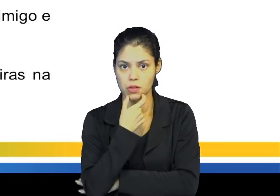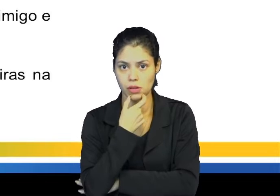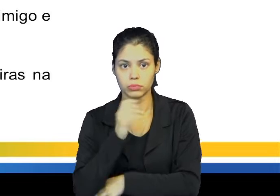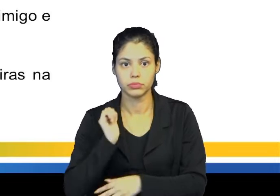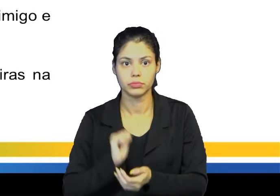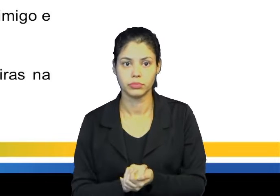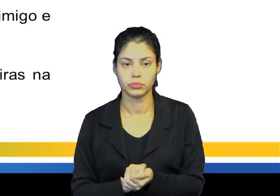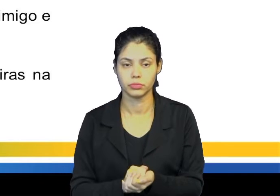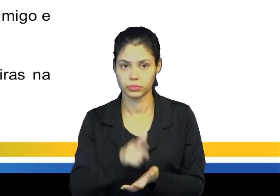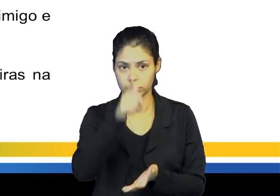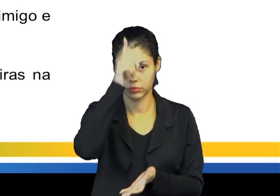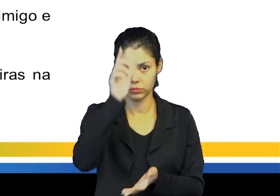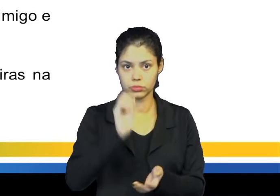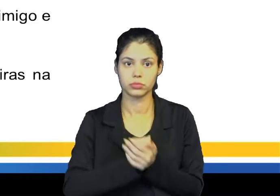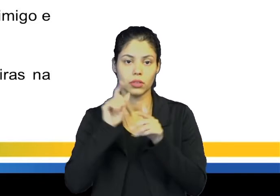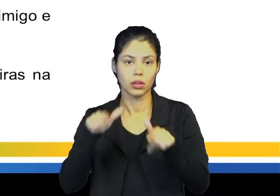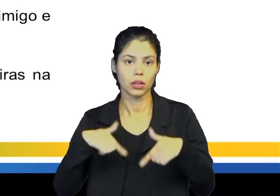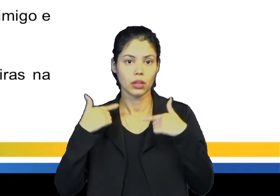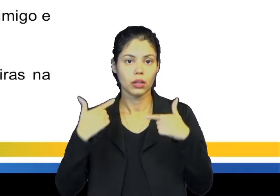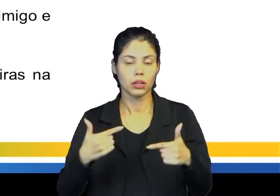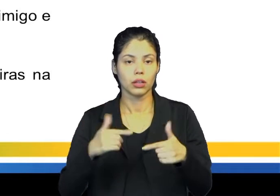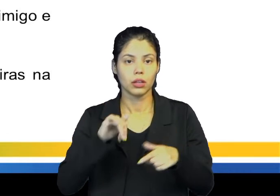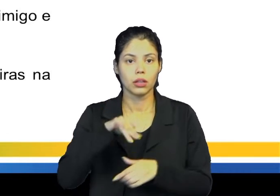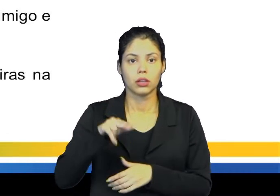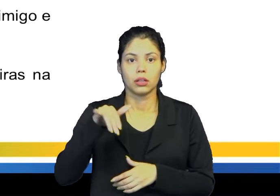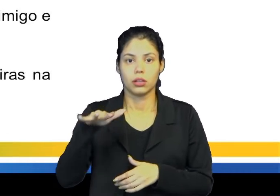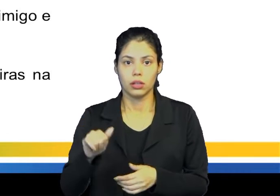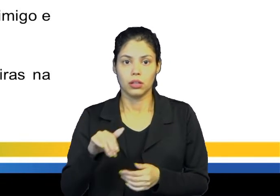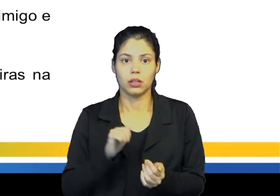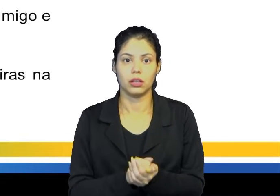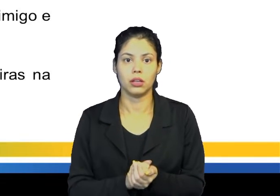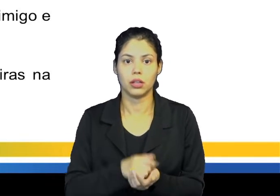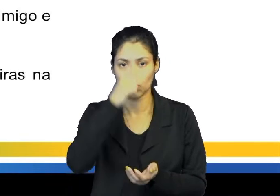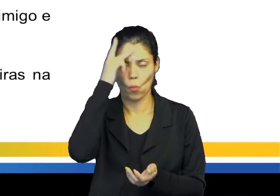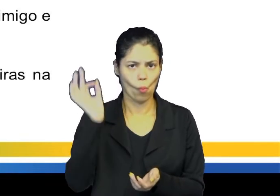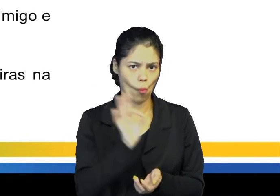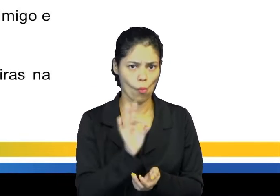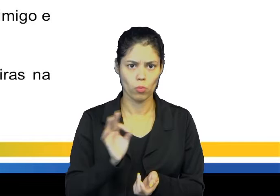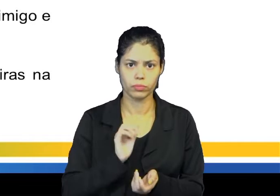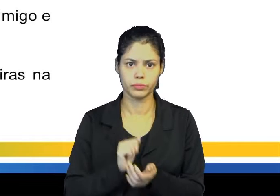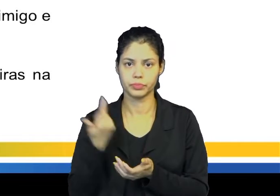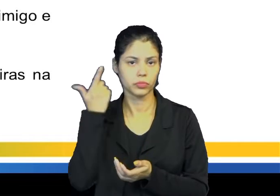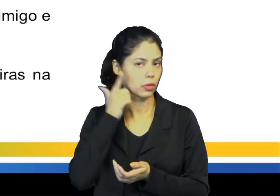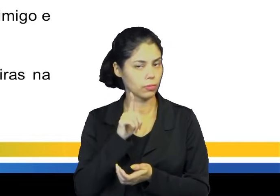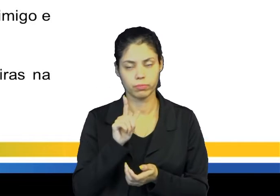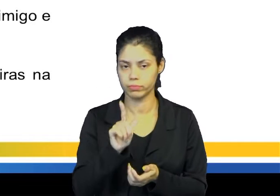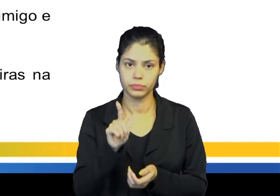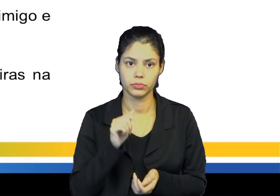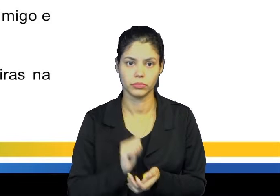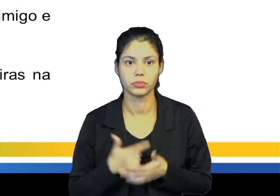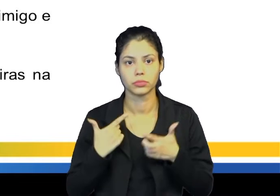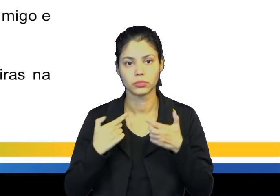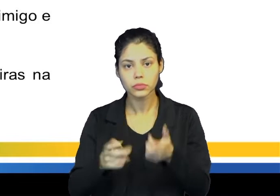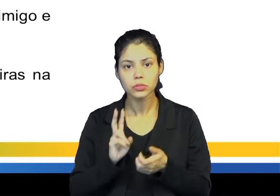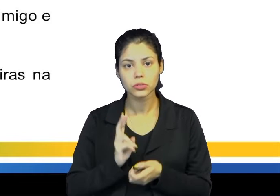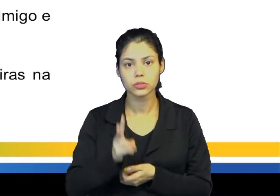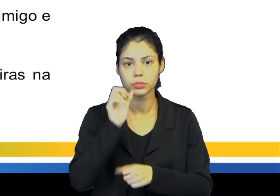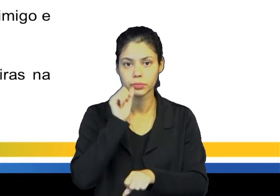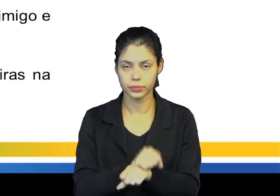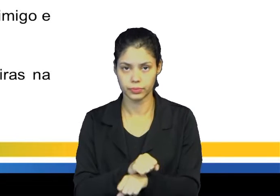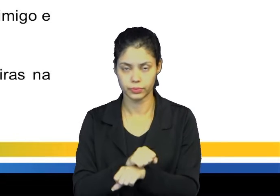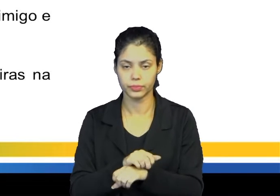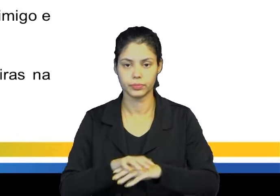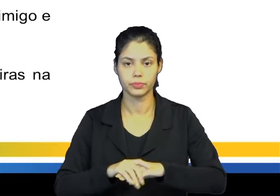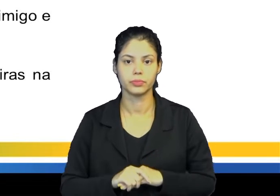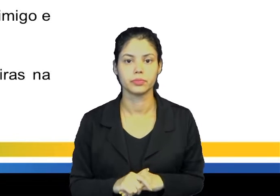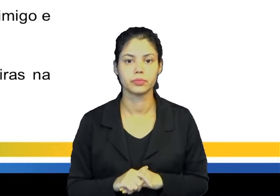e contiveram ali os alemães na Batalha de Marne, né? Onde nenhum lado saiu vencedor e a guerra estacionou ali na